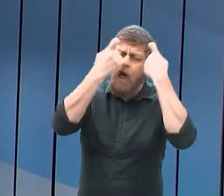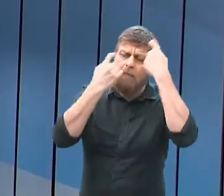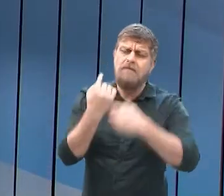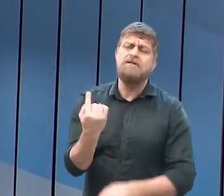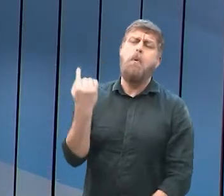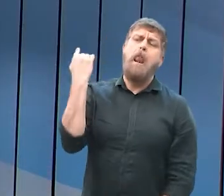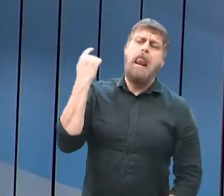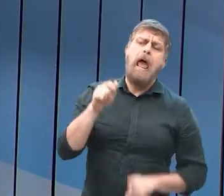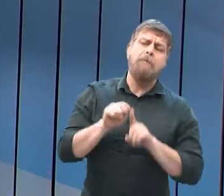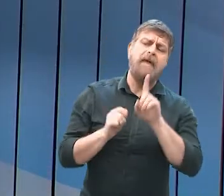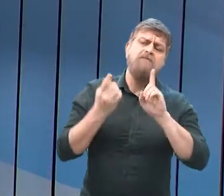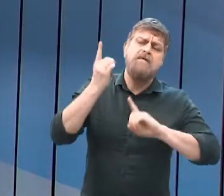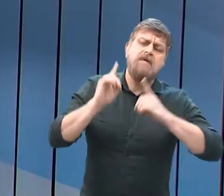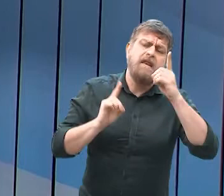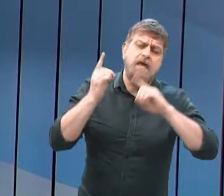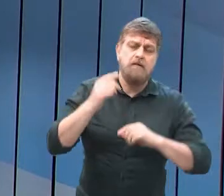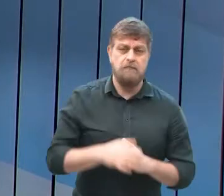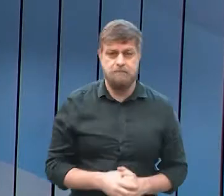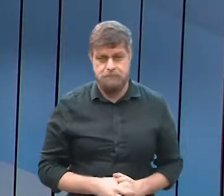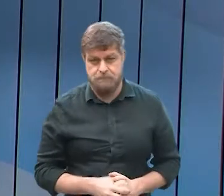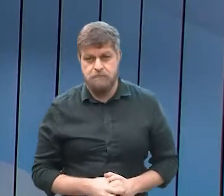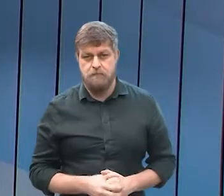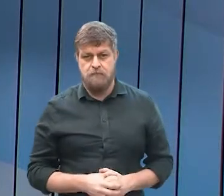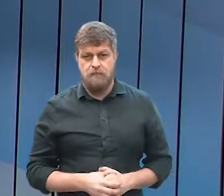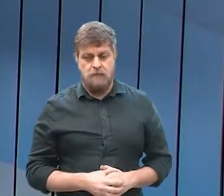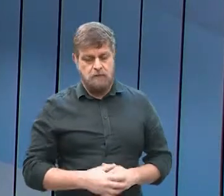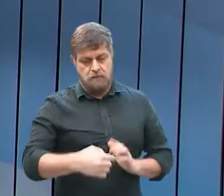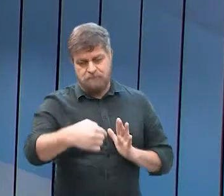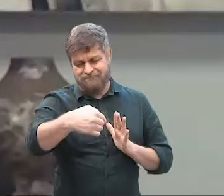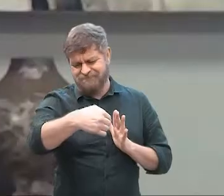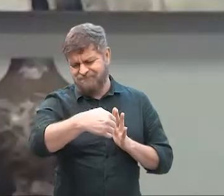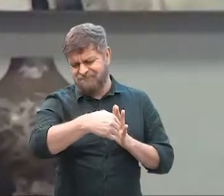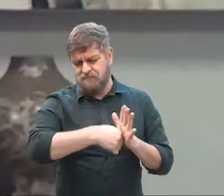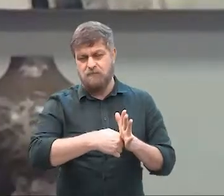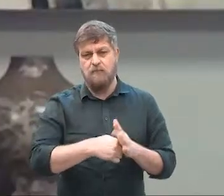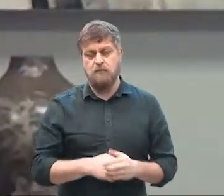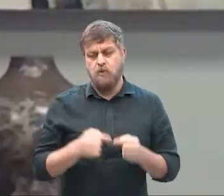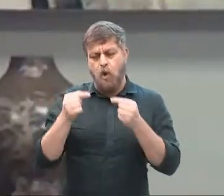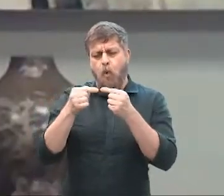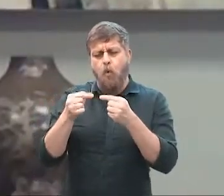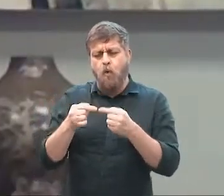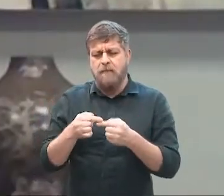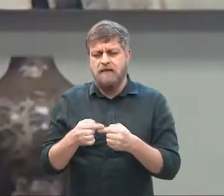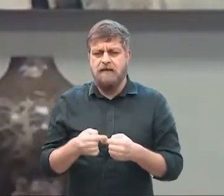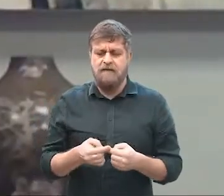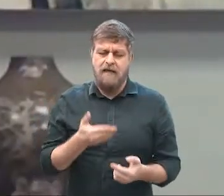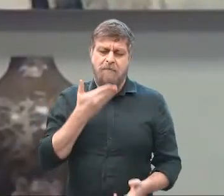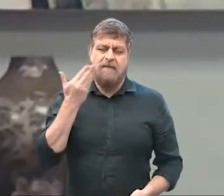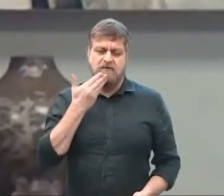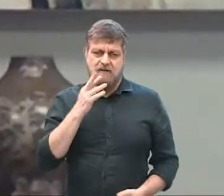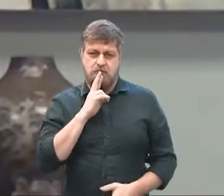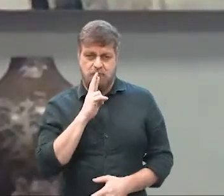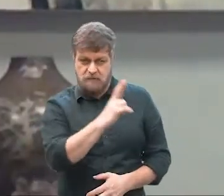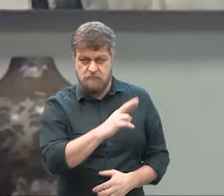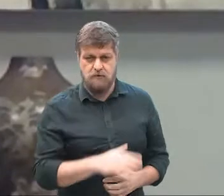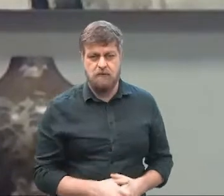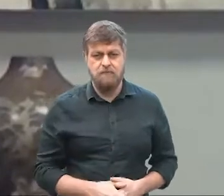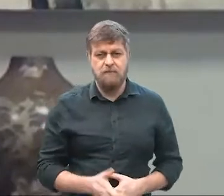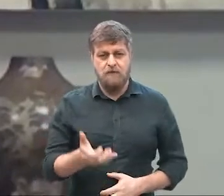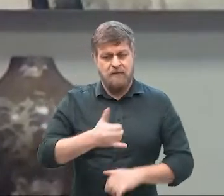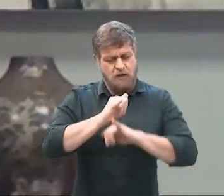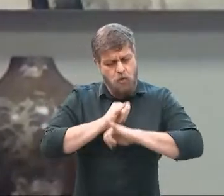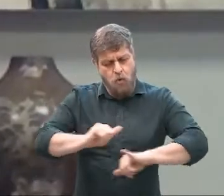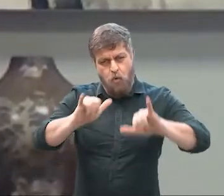na época? Bom, Gabriel, a sua pergunta acaba, de alguma maneira, facilitando a minha resposta. Eu quero publicamente